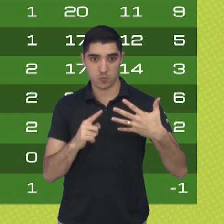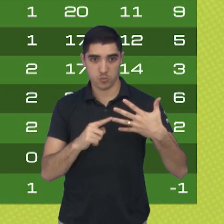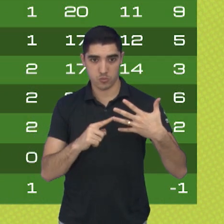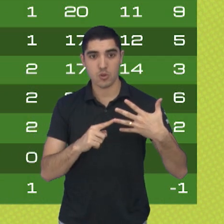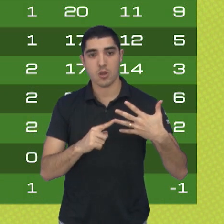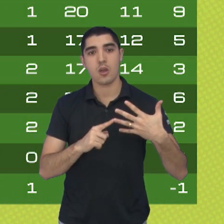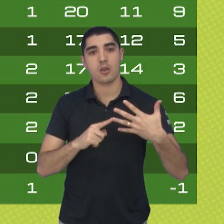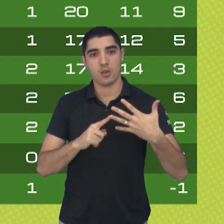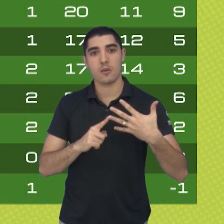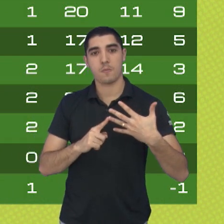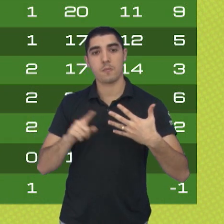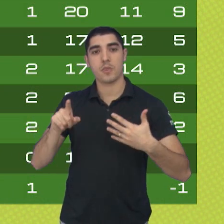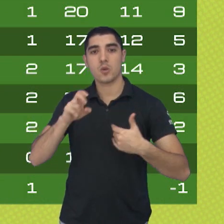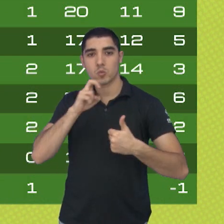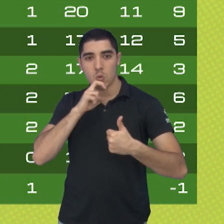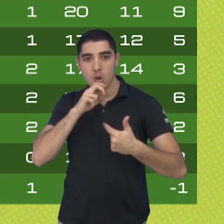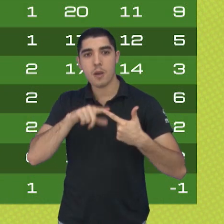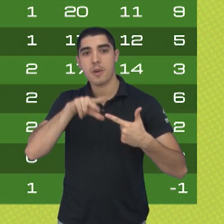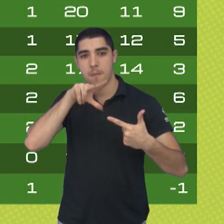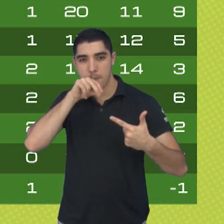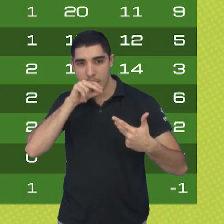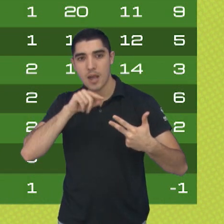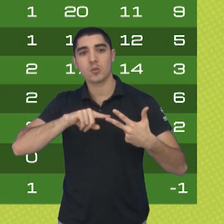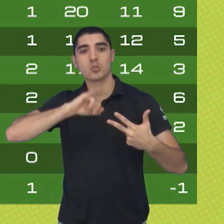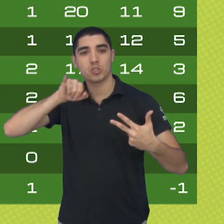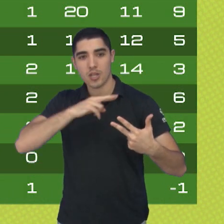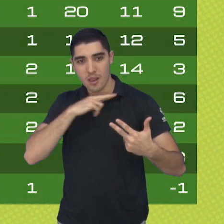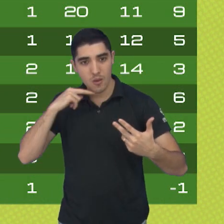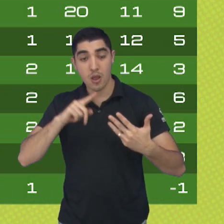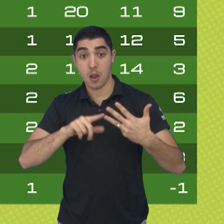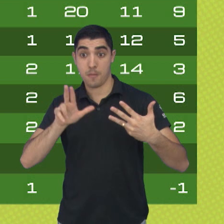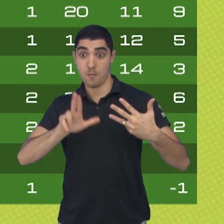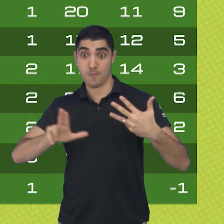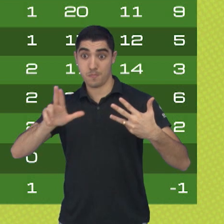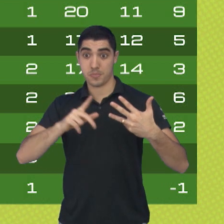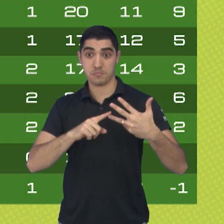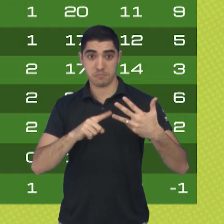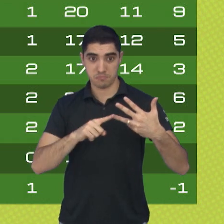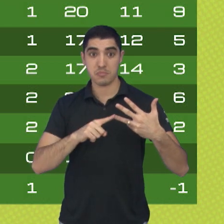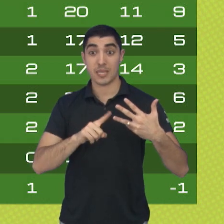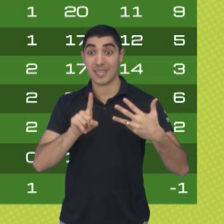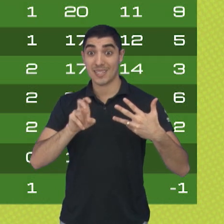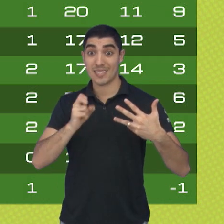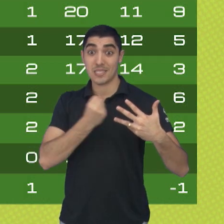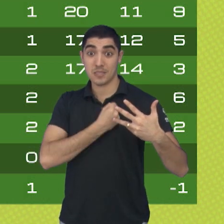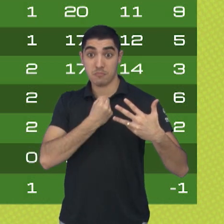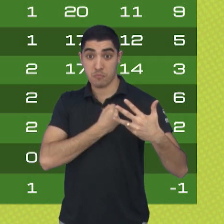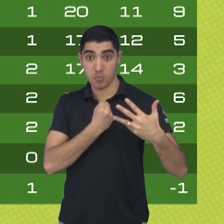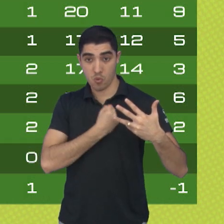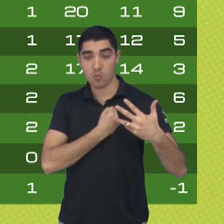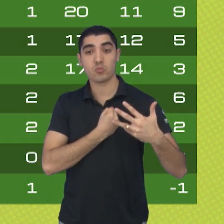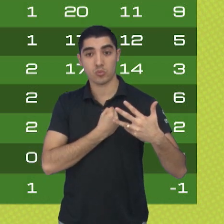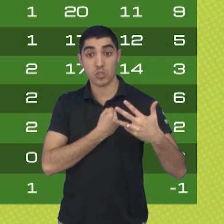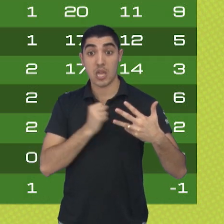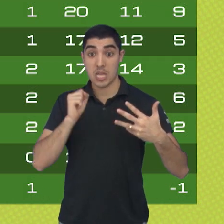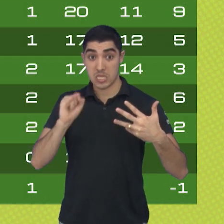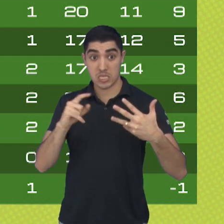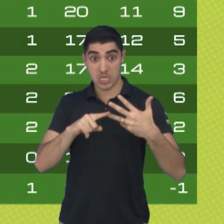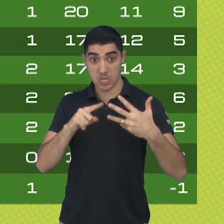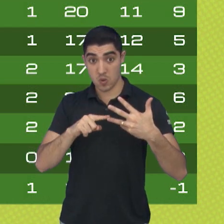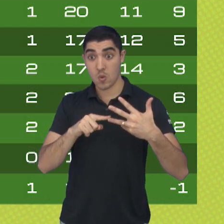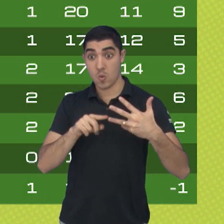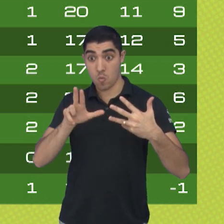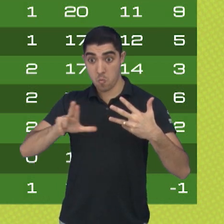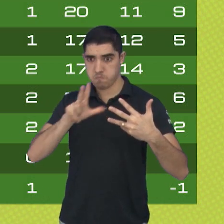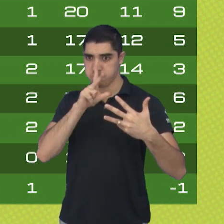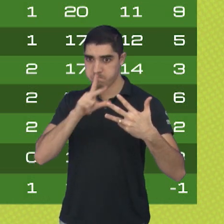Futsal em 2º, Jaraguá 3º colocado, e o Praia Clube tem 15 pontos, tem um jogo a menos em relação ao Sorocaba. Se vencer, já